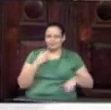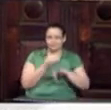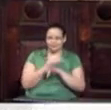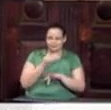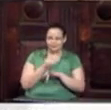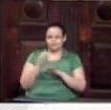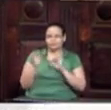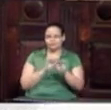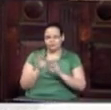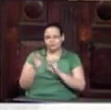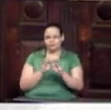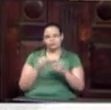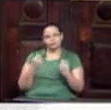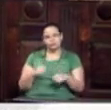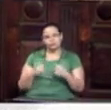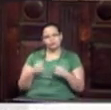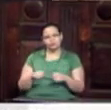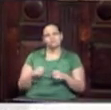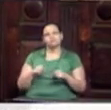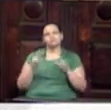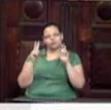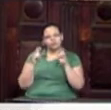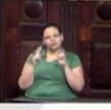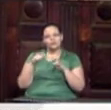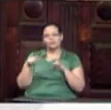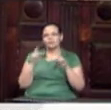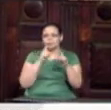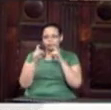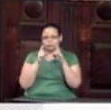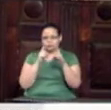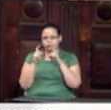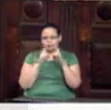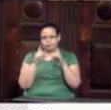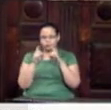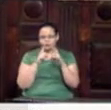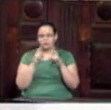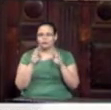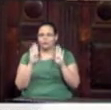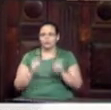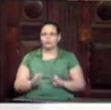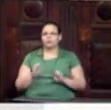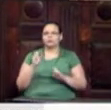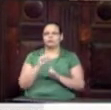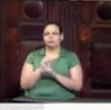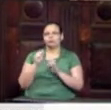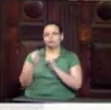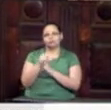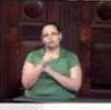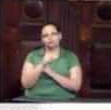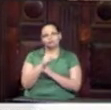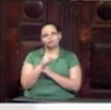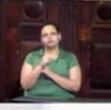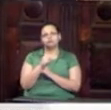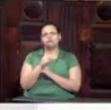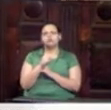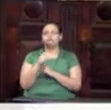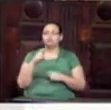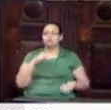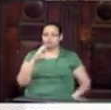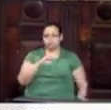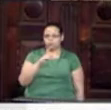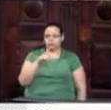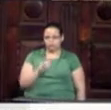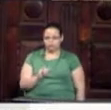projeto. Esse projeto tem que vir à pauta. Nós temos que debater esse projeto para o bem da sociedade. Temos uma CPI que